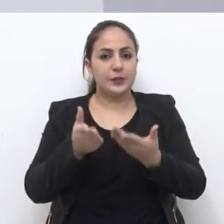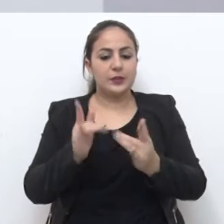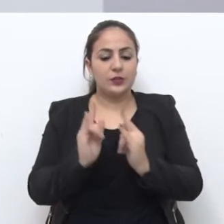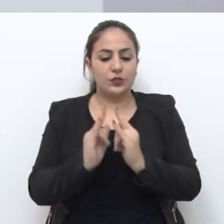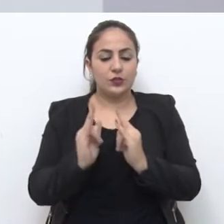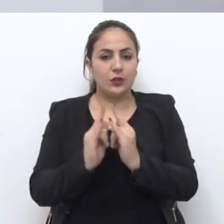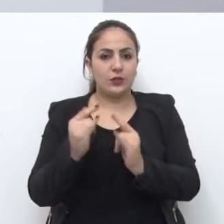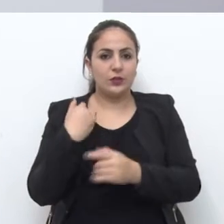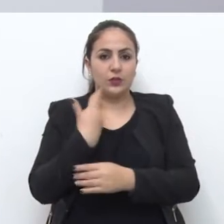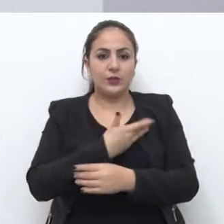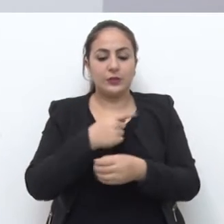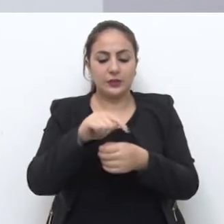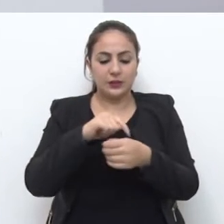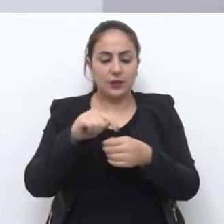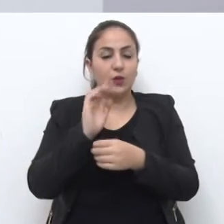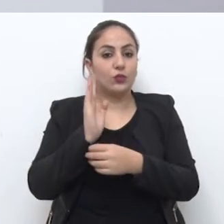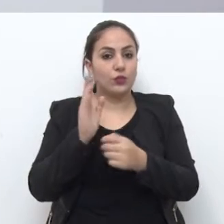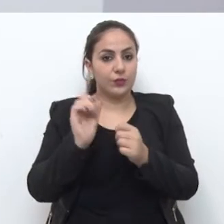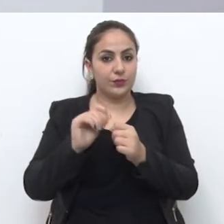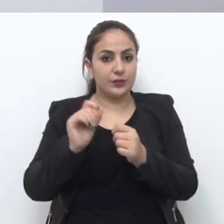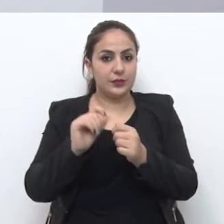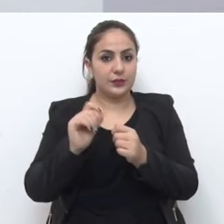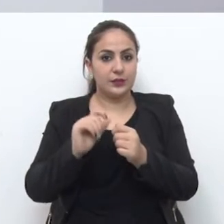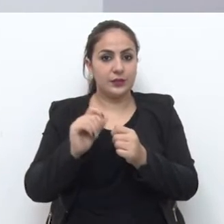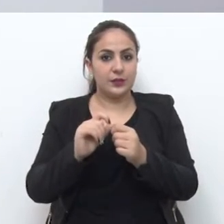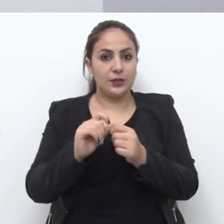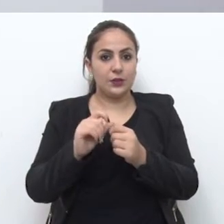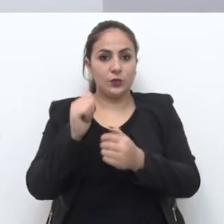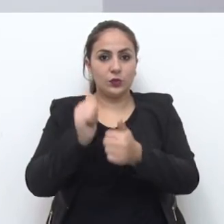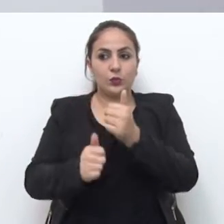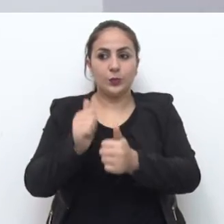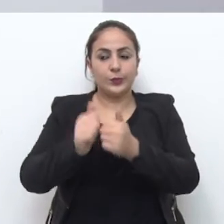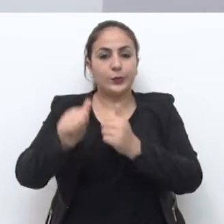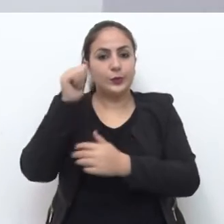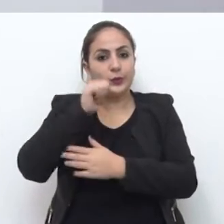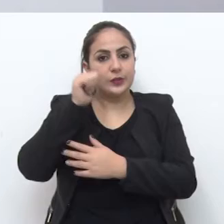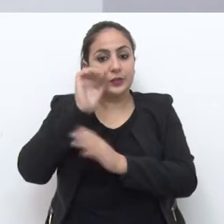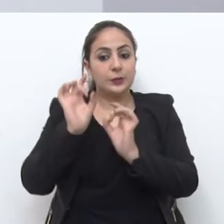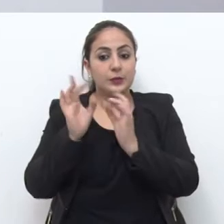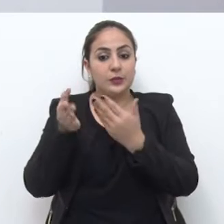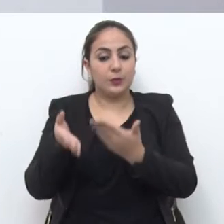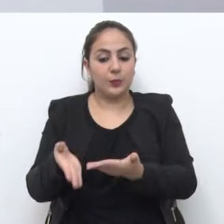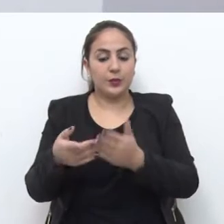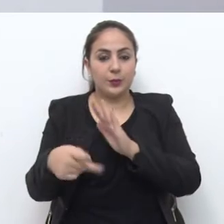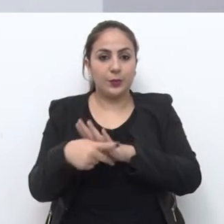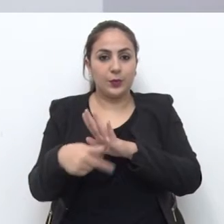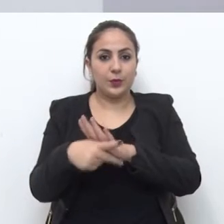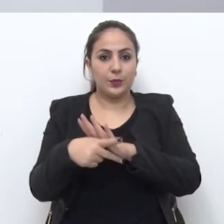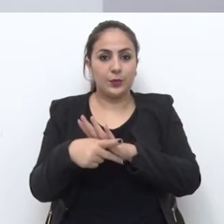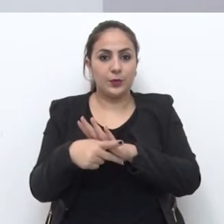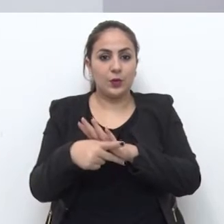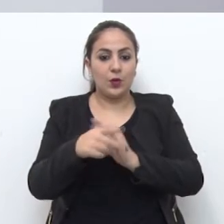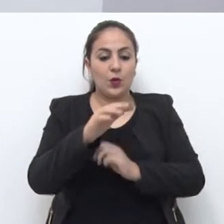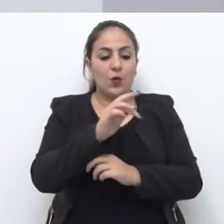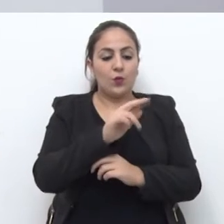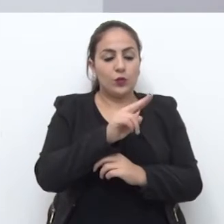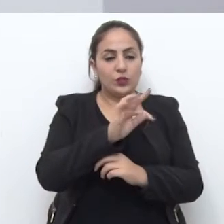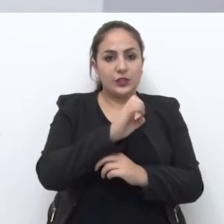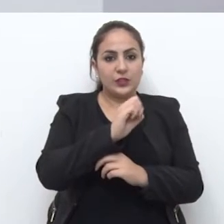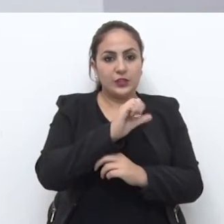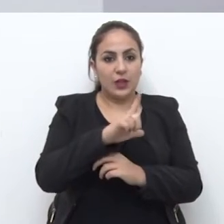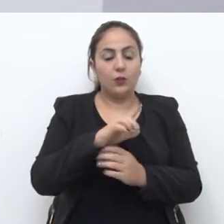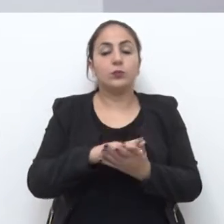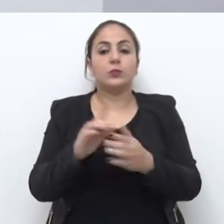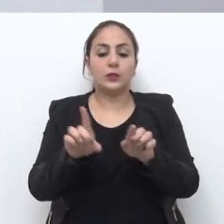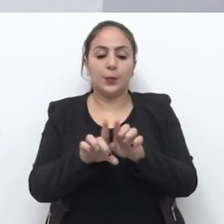de instituições aqui da nossa cidade, que já realizam o futebol feminino, a competição do futebol feminino, especialmente no futsal e